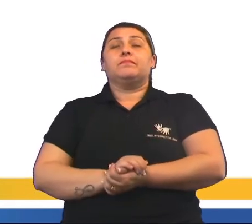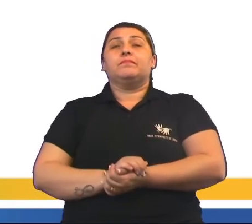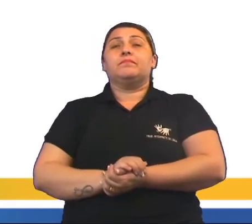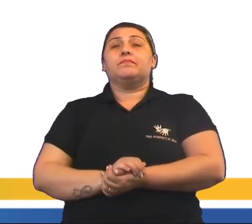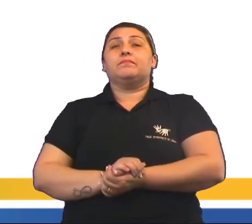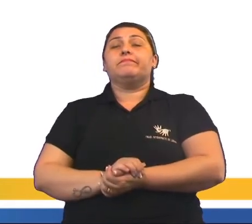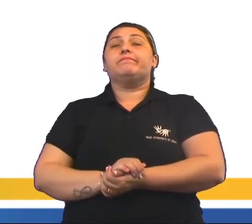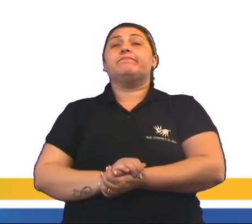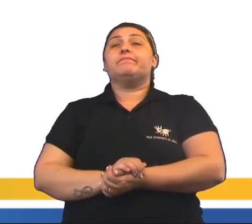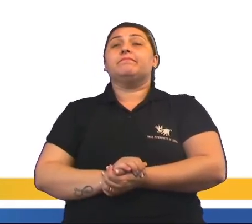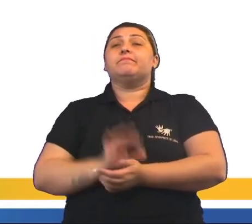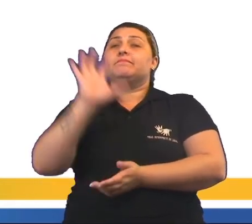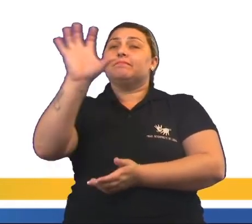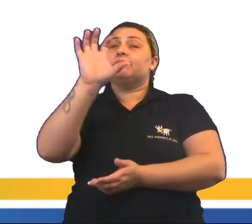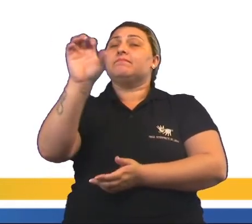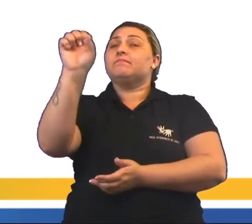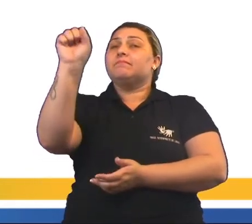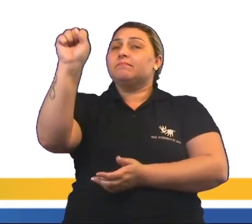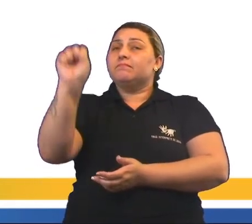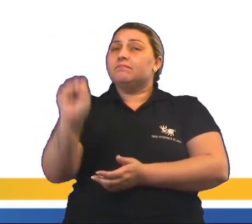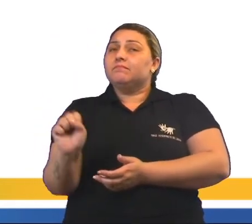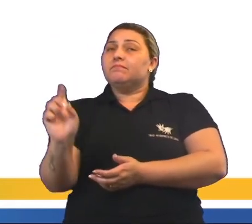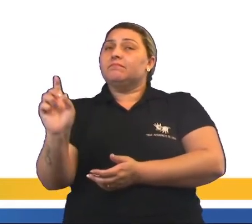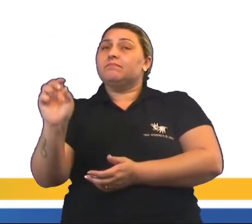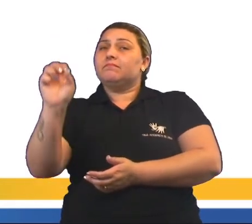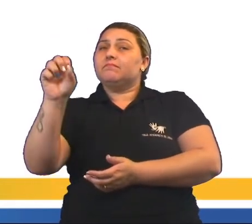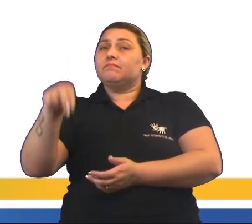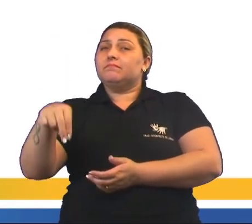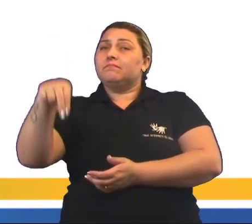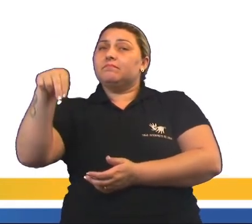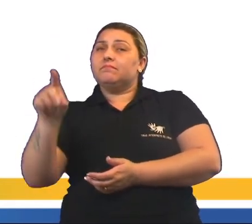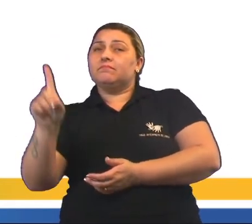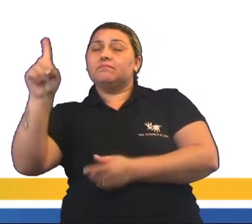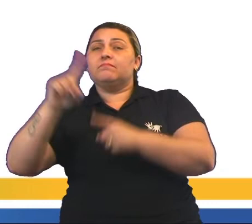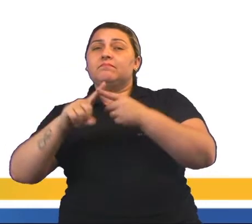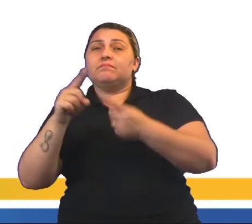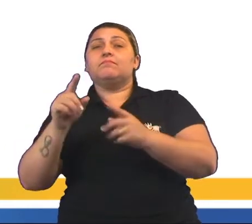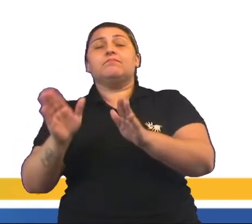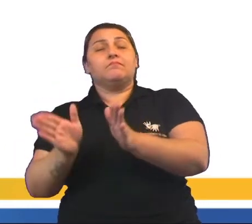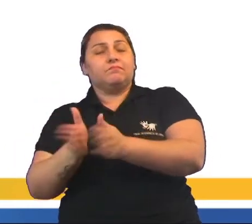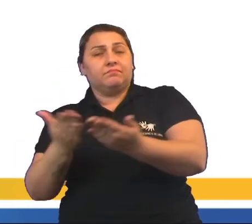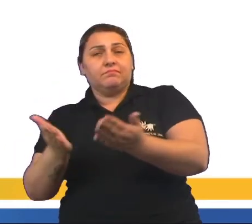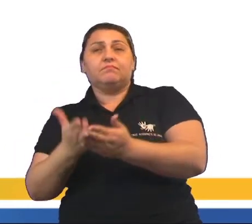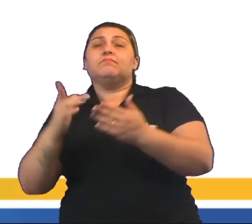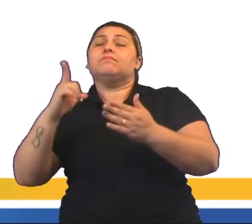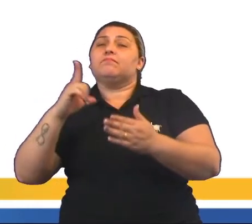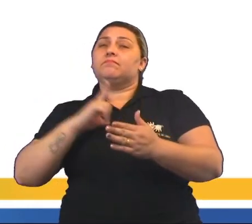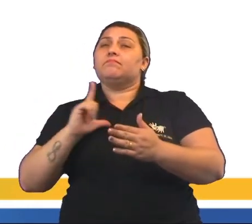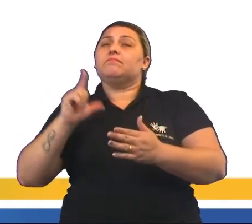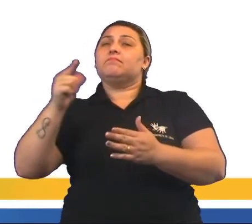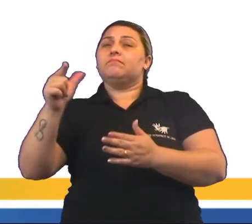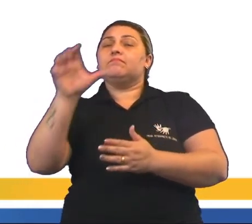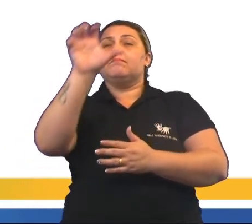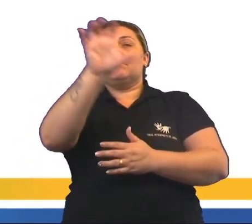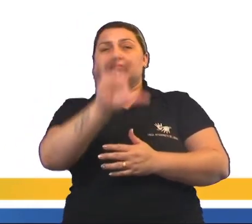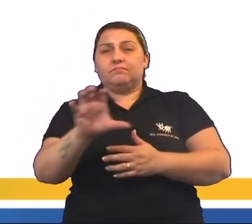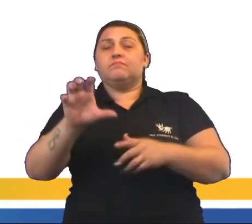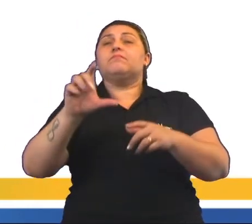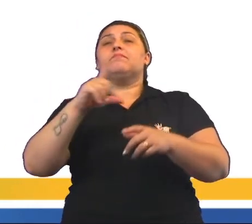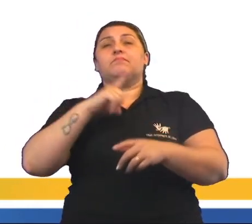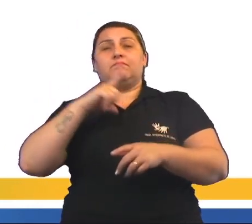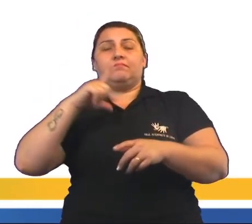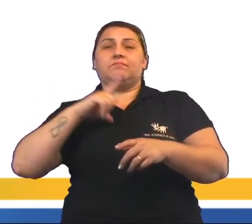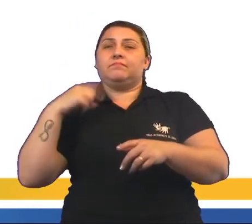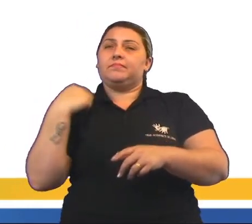região Nordeste. Mas a pobreza, ela se faz presente nas outras localidades, nas outras regiões do